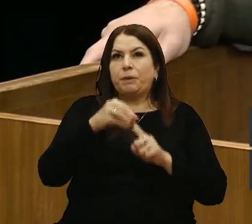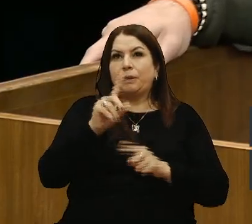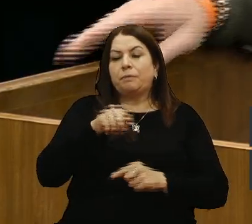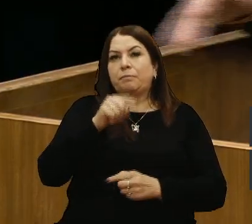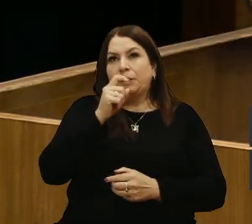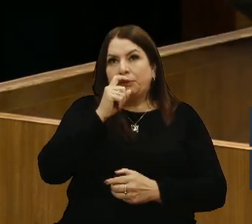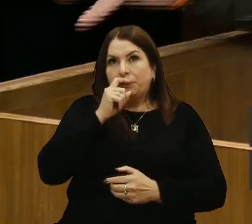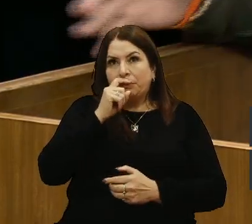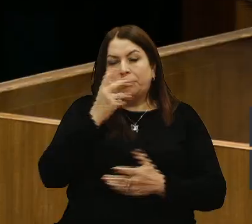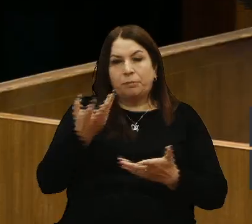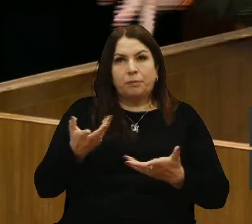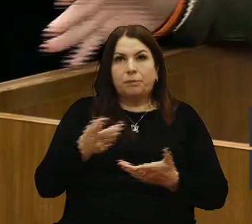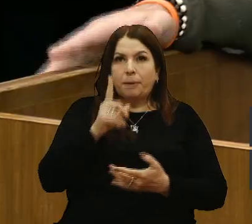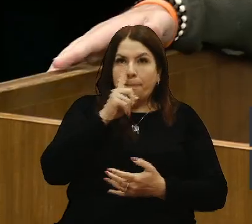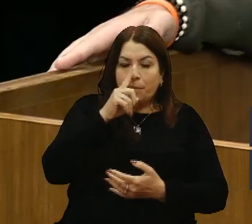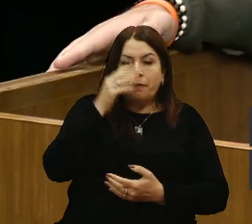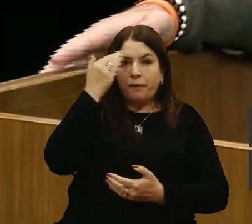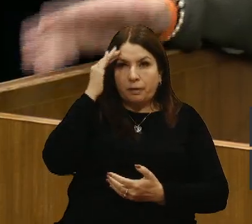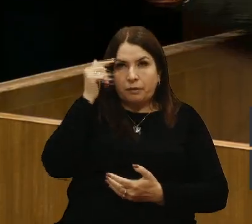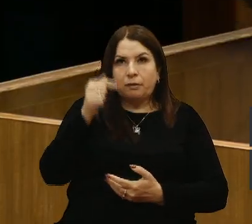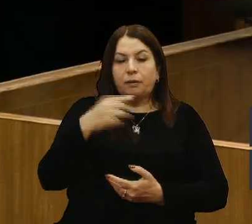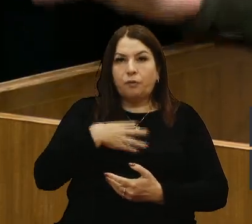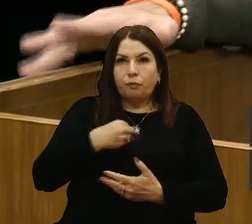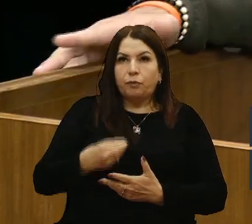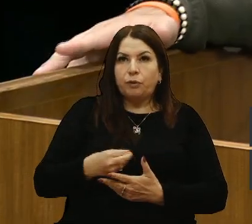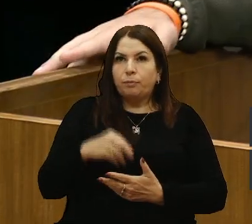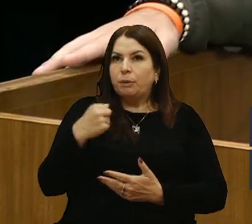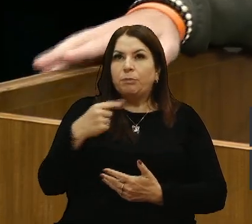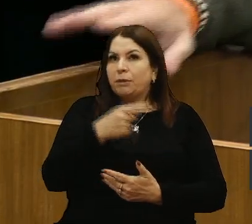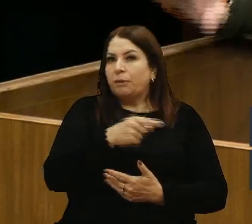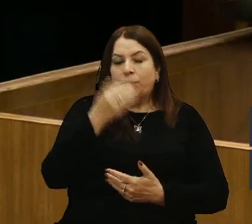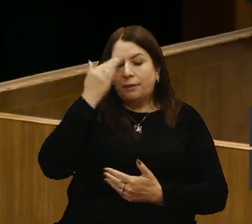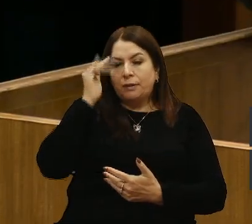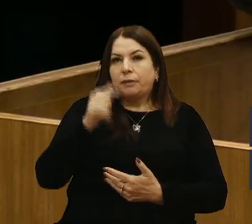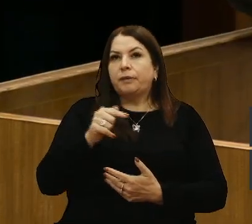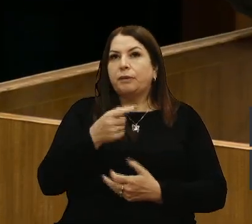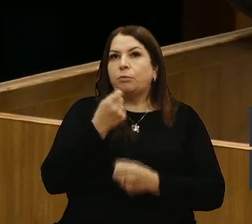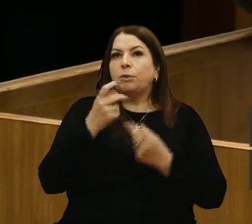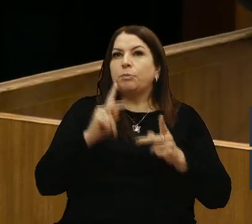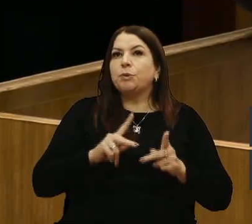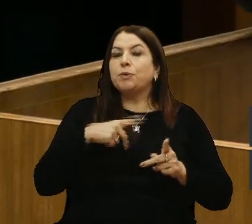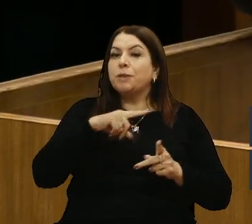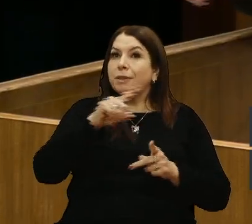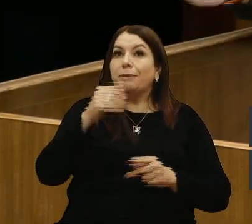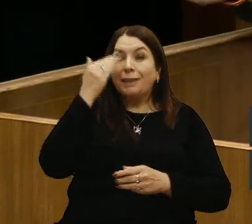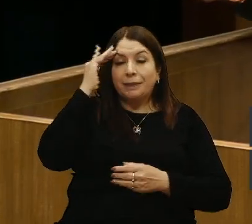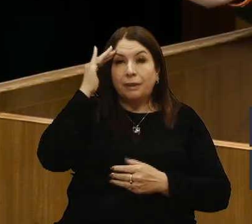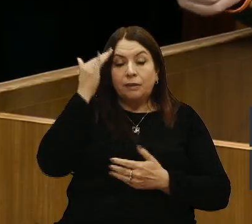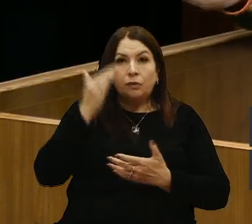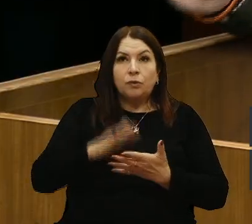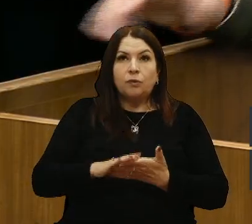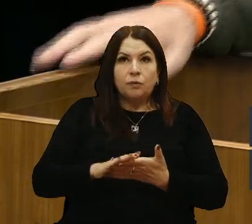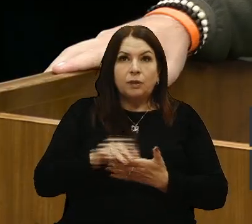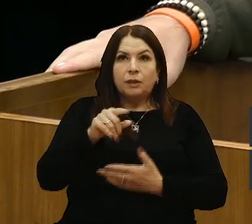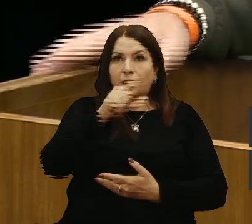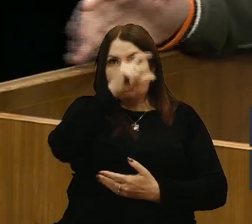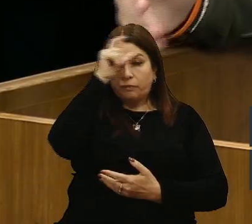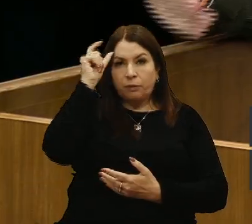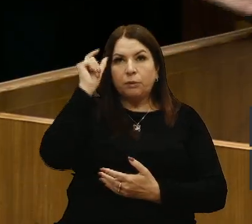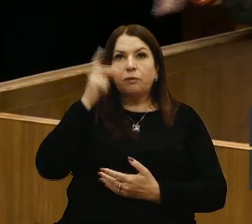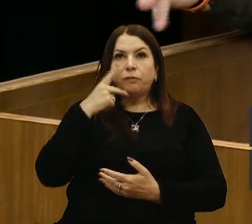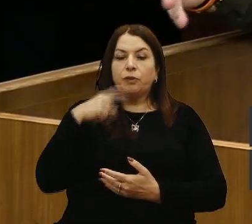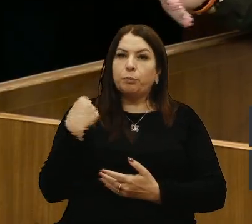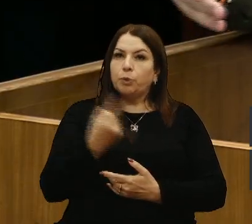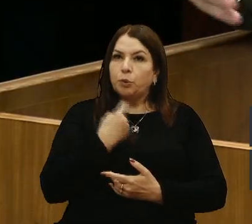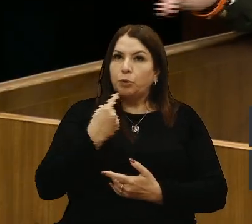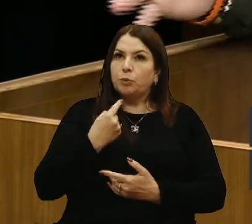pai, né? Ou mãe vai entender quem tem um filho, mas não precisa isso para entender. Algumas pessoas estavam lá e entenderam, né? Tanto que a enfermeira falou para